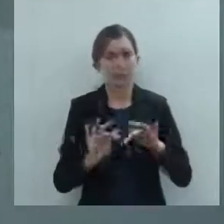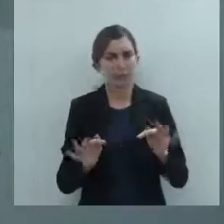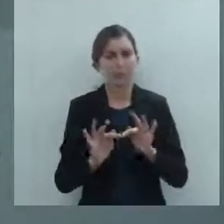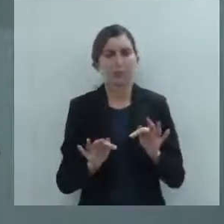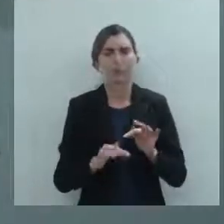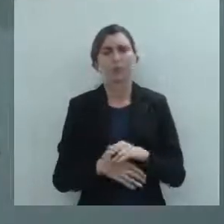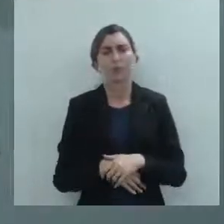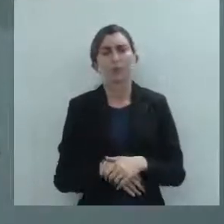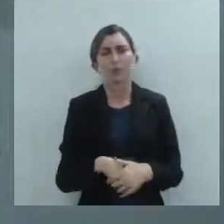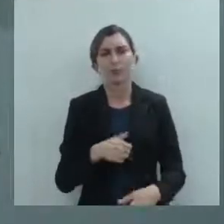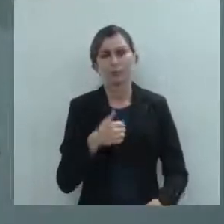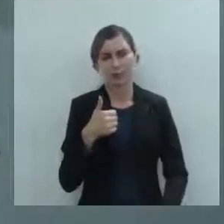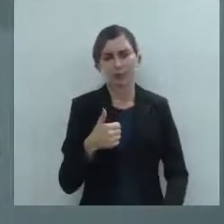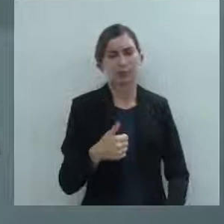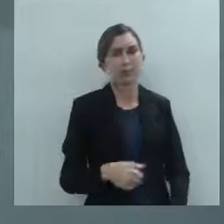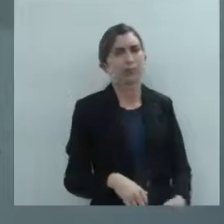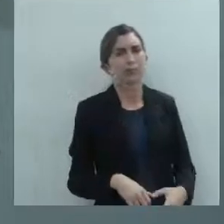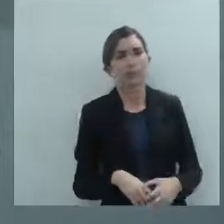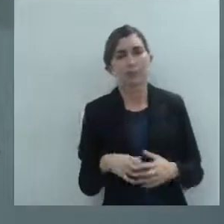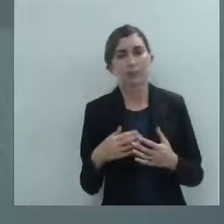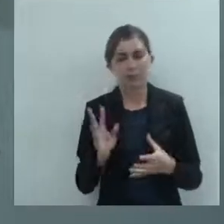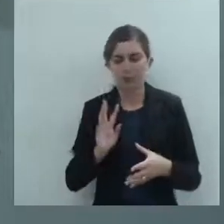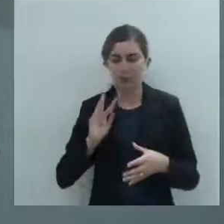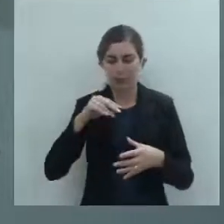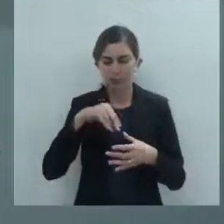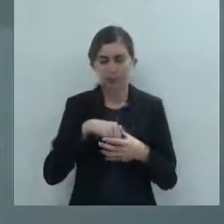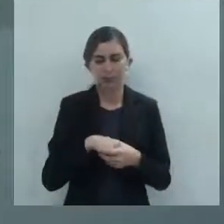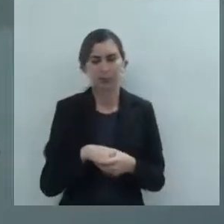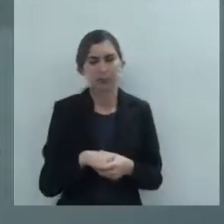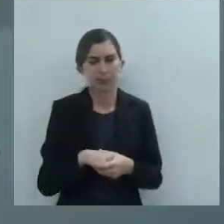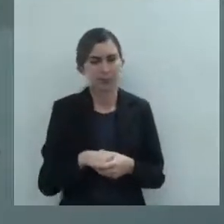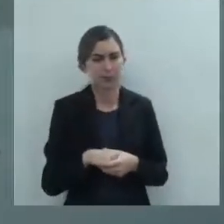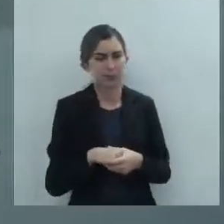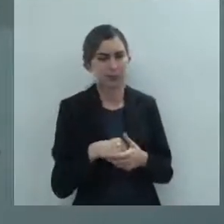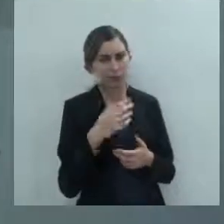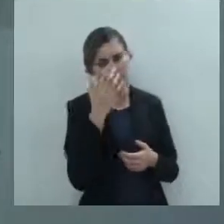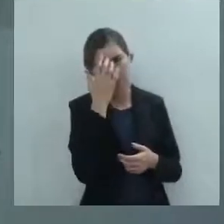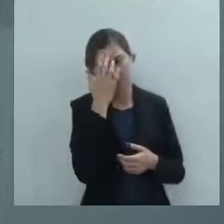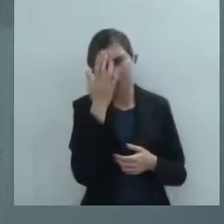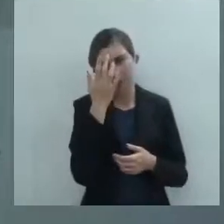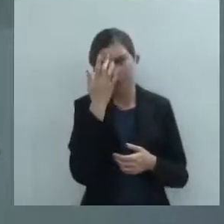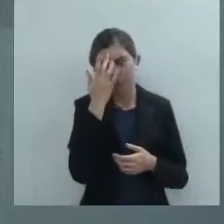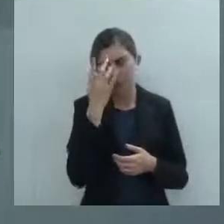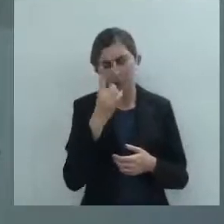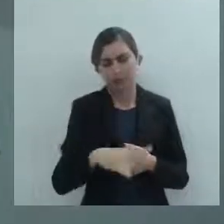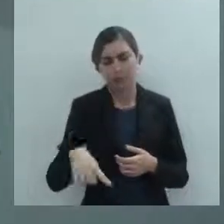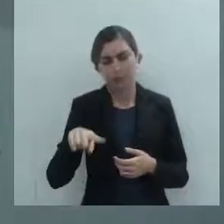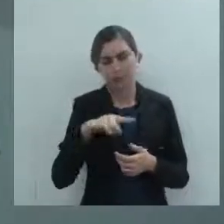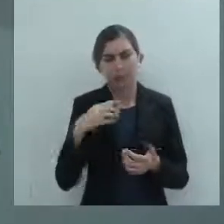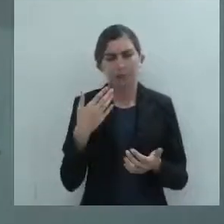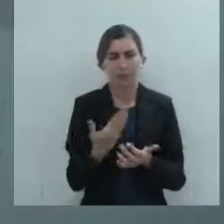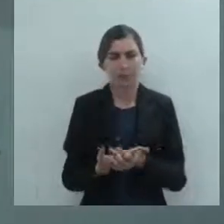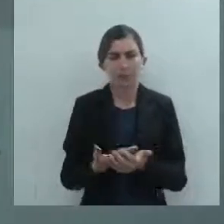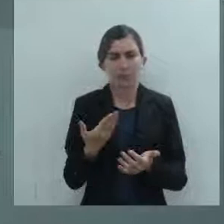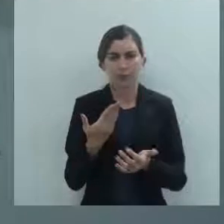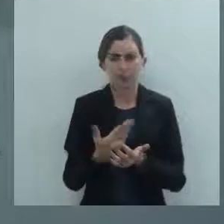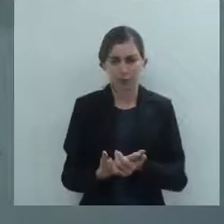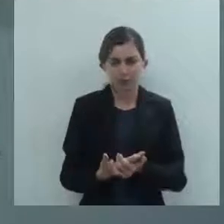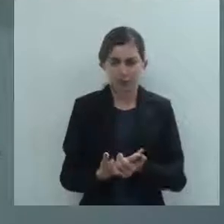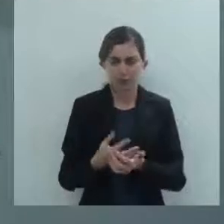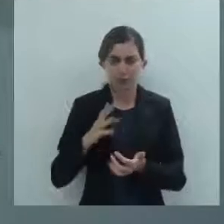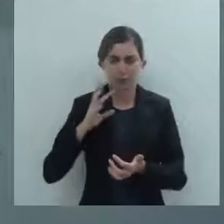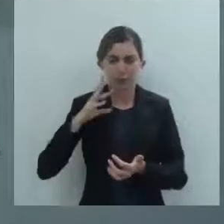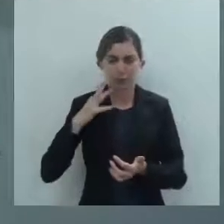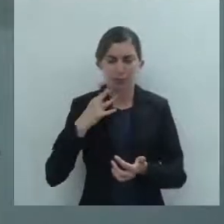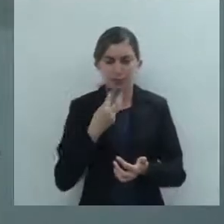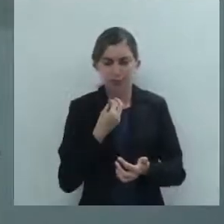simples massa dentro do tempo histórico para facilitar o nosso estudo para facilitar o nosso